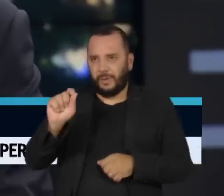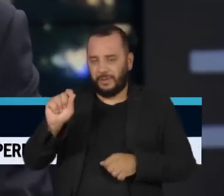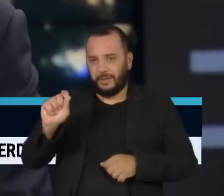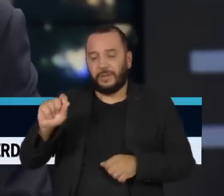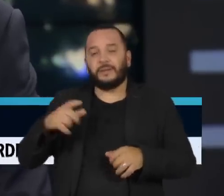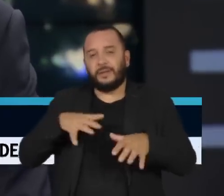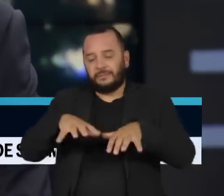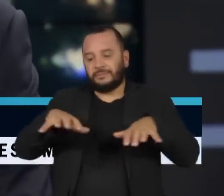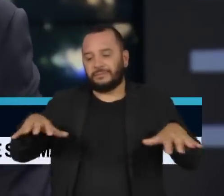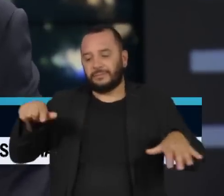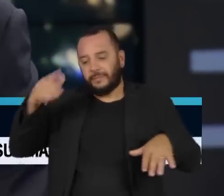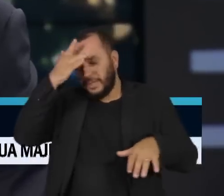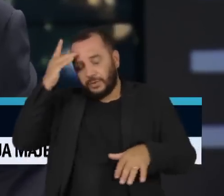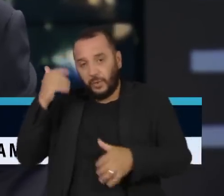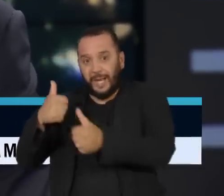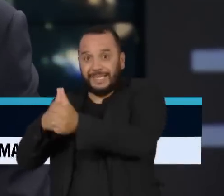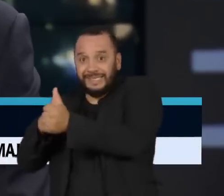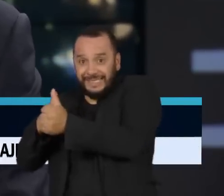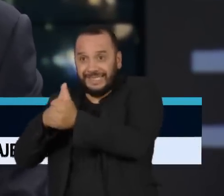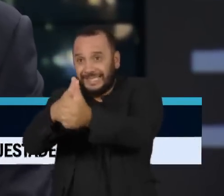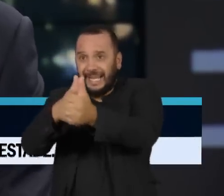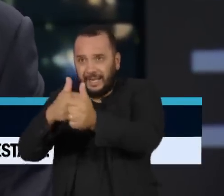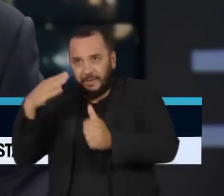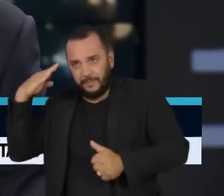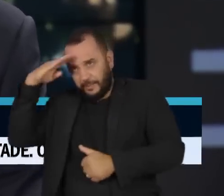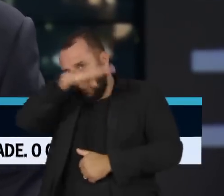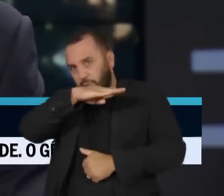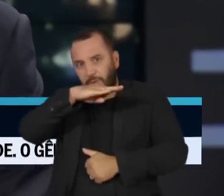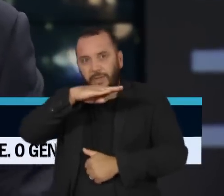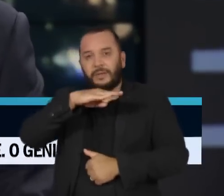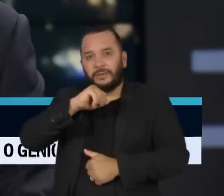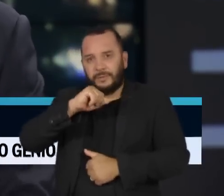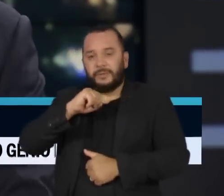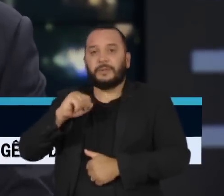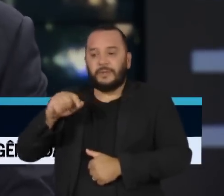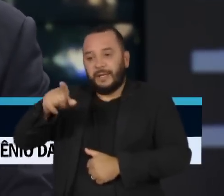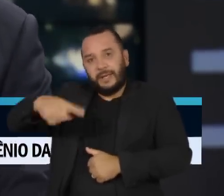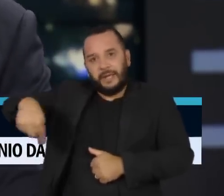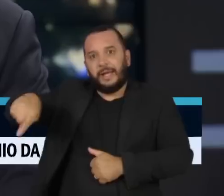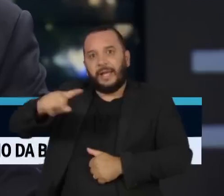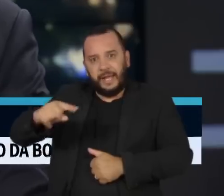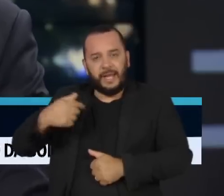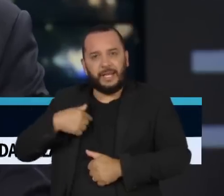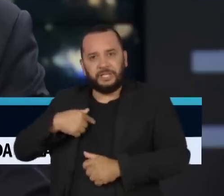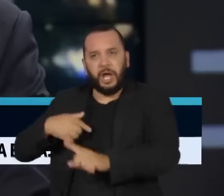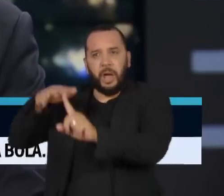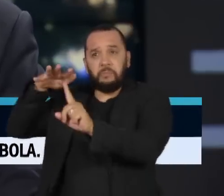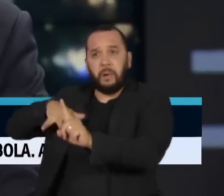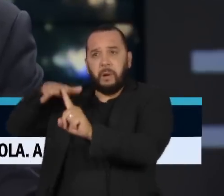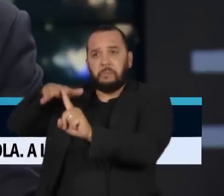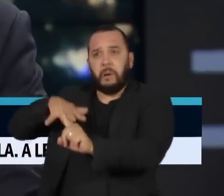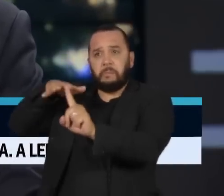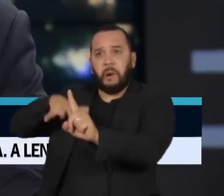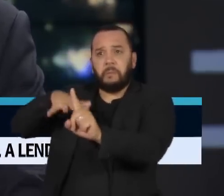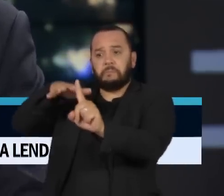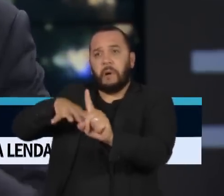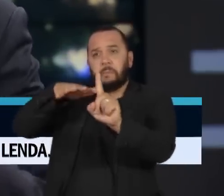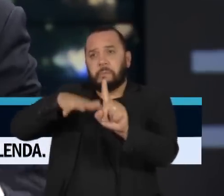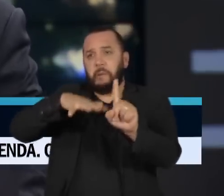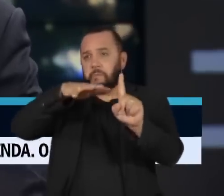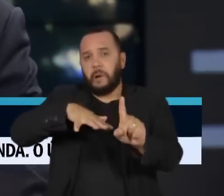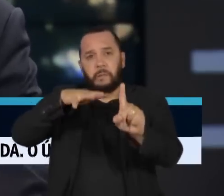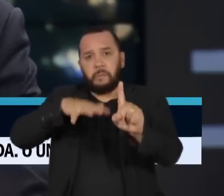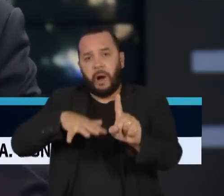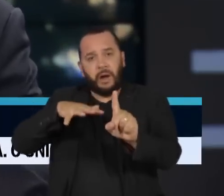eleitor bolsonarista, né? Vamos chamar que está na moda agora, o bolsonarista raiz. Aquele que marcha com seu líder no viaduto e é capaz, inclusive,